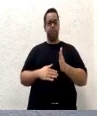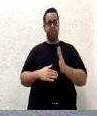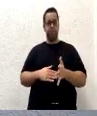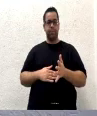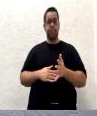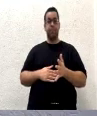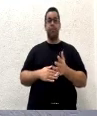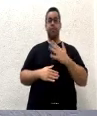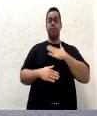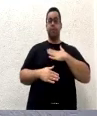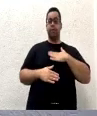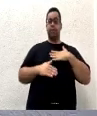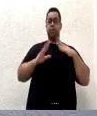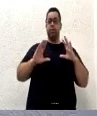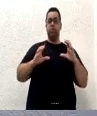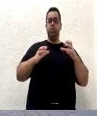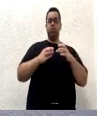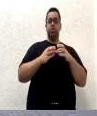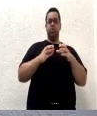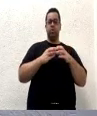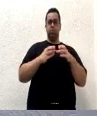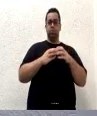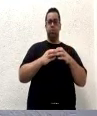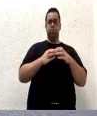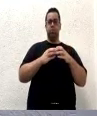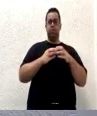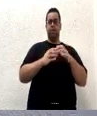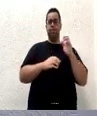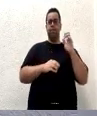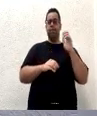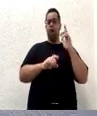nossa equipe de agente comunitário, agente de endemia, vai até